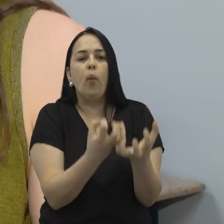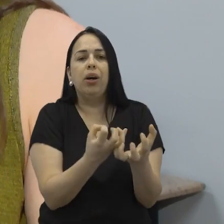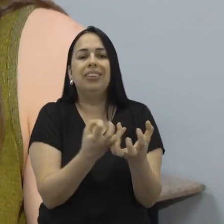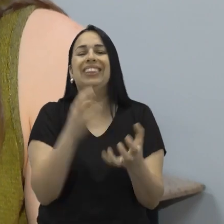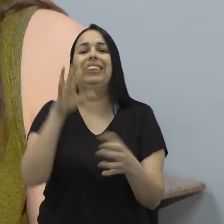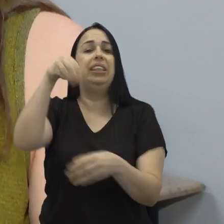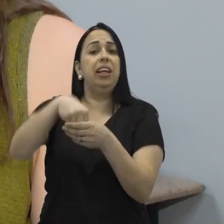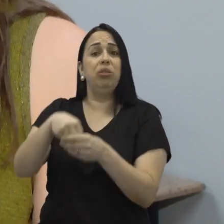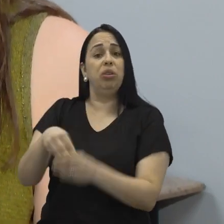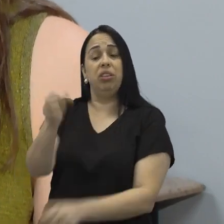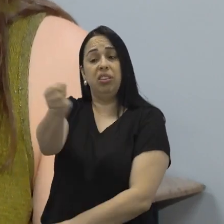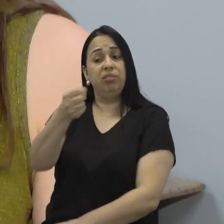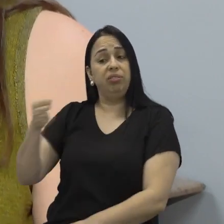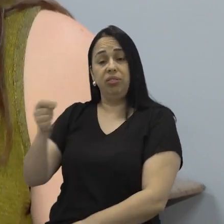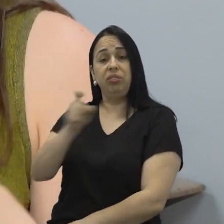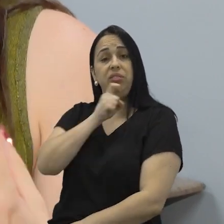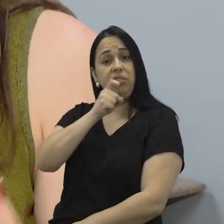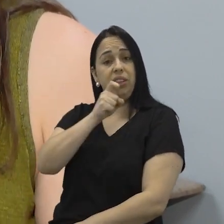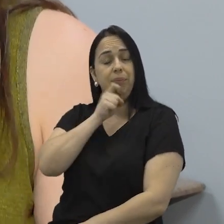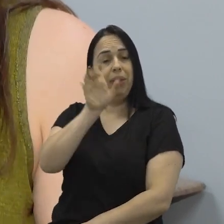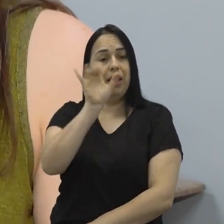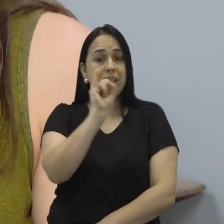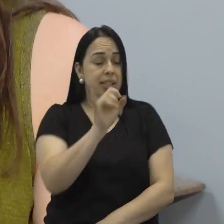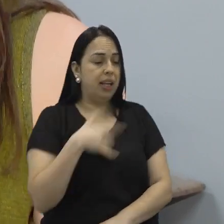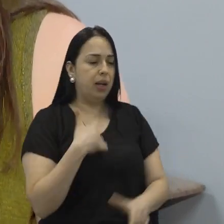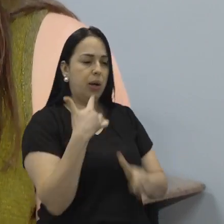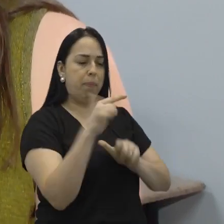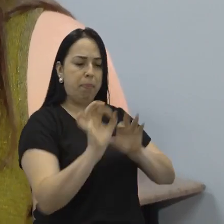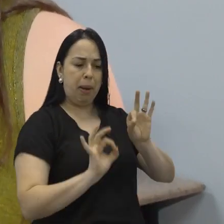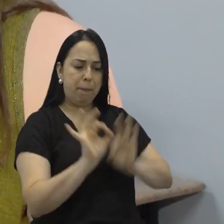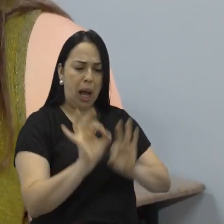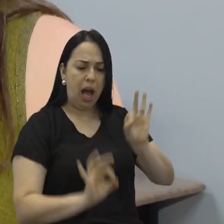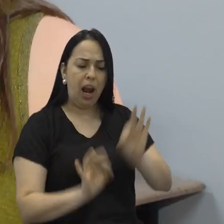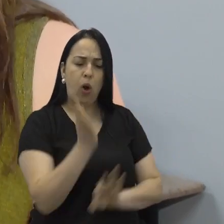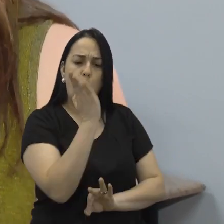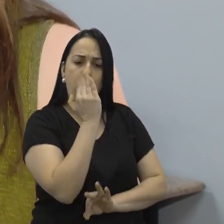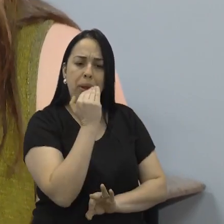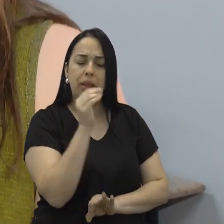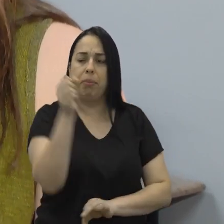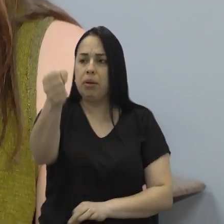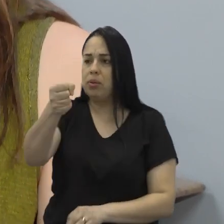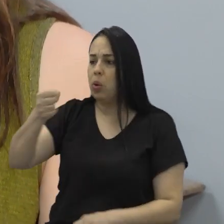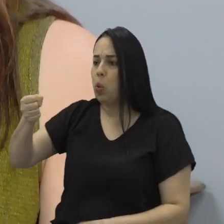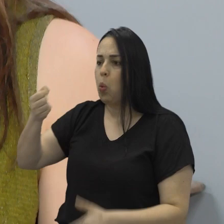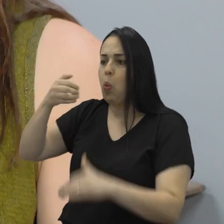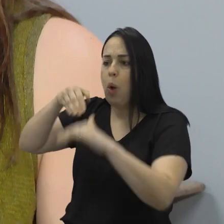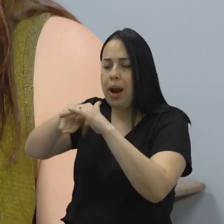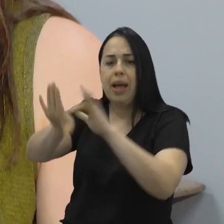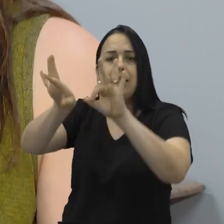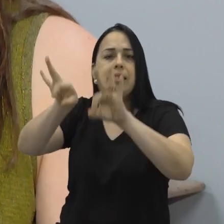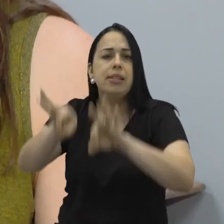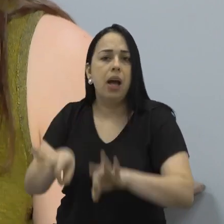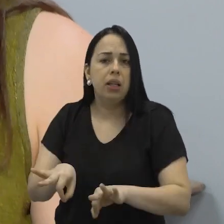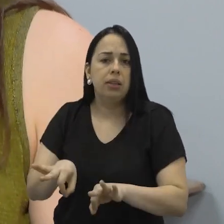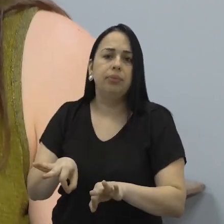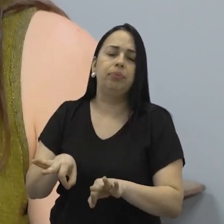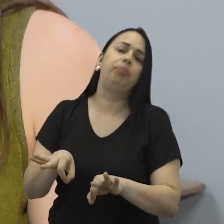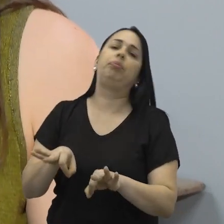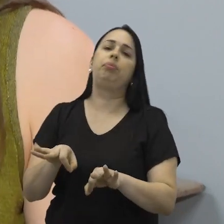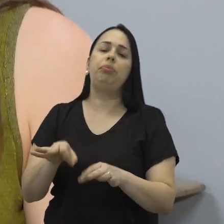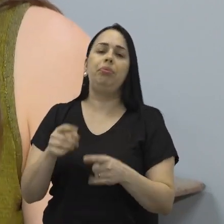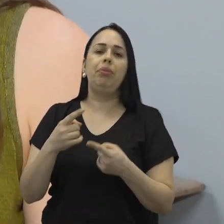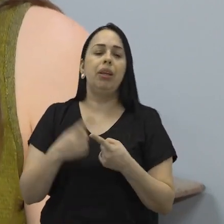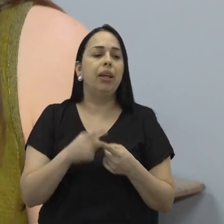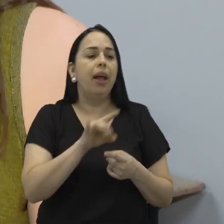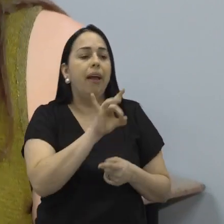gente faz essas preparações em casa, e daí a gente também tem que pensar na maneira correta de armazenar esse alimento em casa, para que a